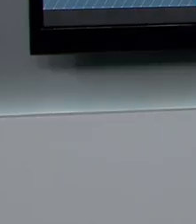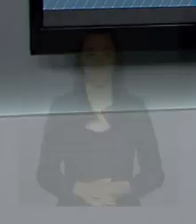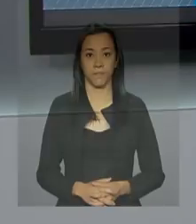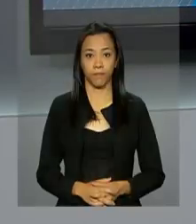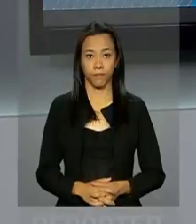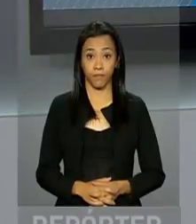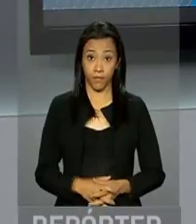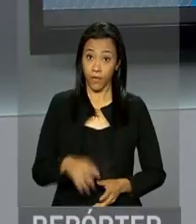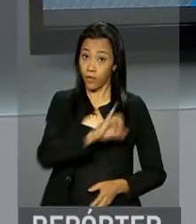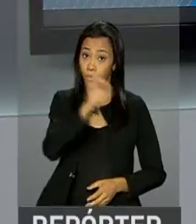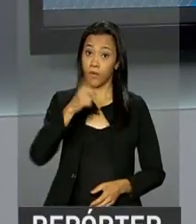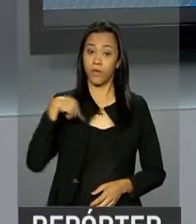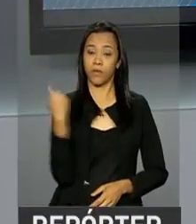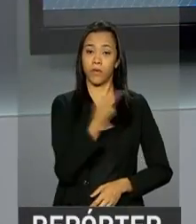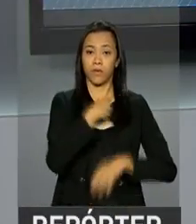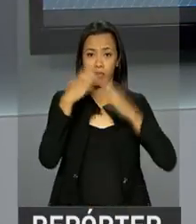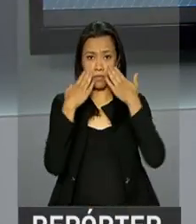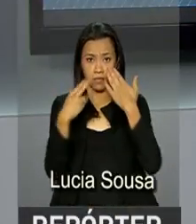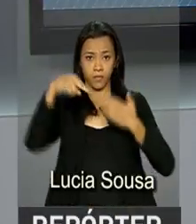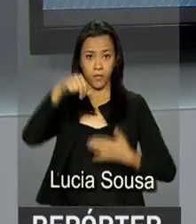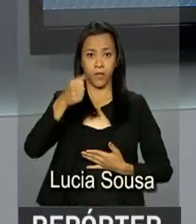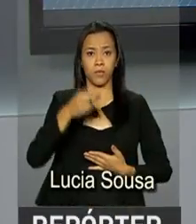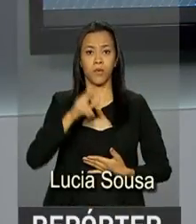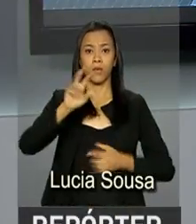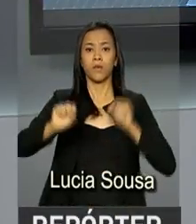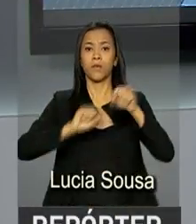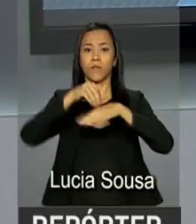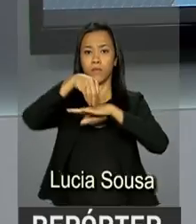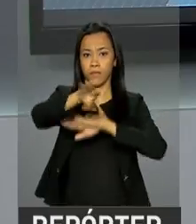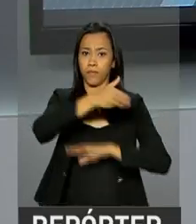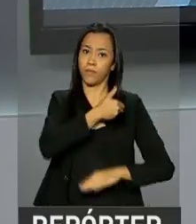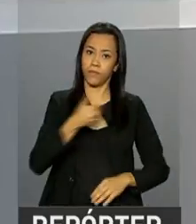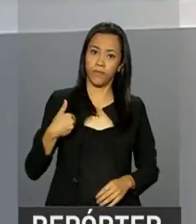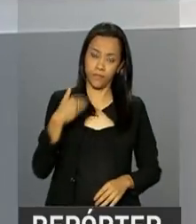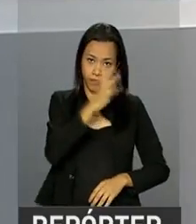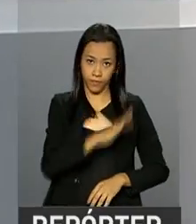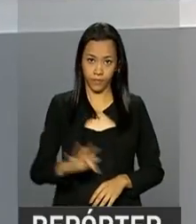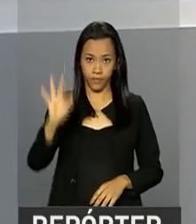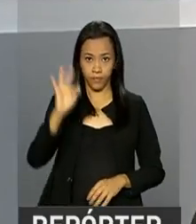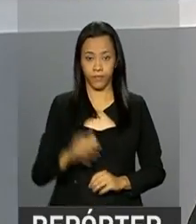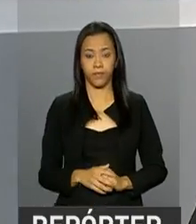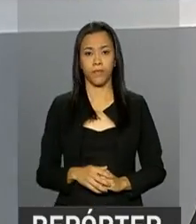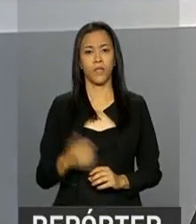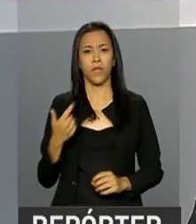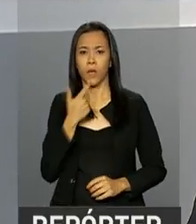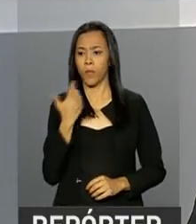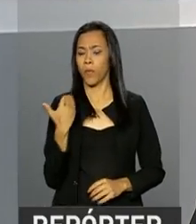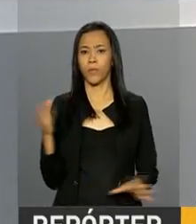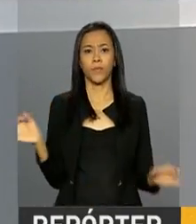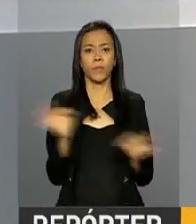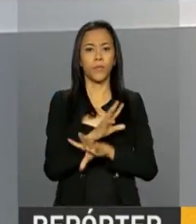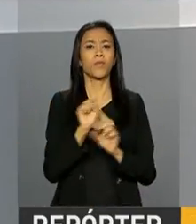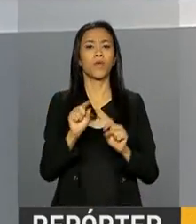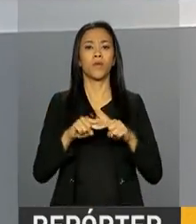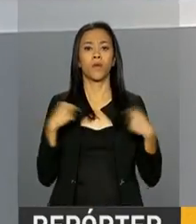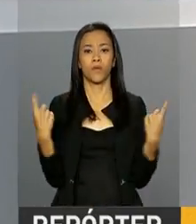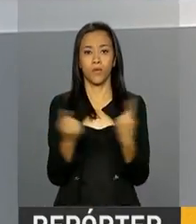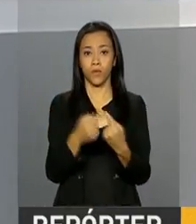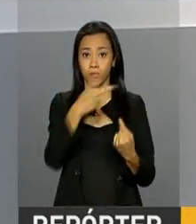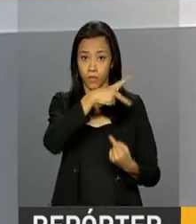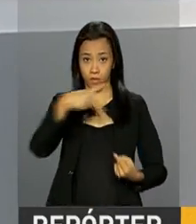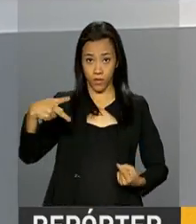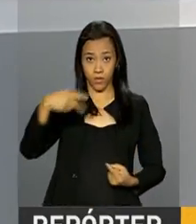lá o repórter rbr está de volta com as notícias do governo federal terminou agora há pouco a reunião do presidente michel temer